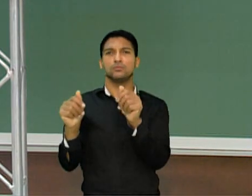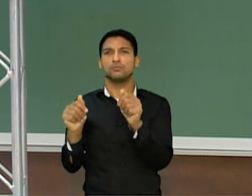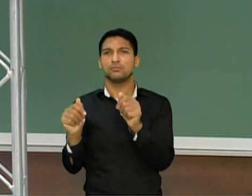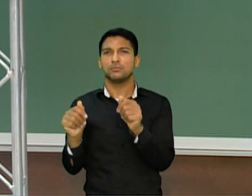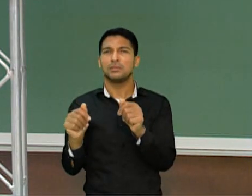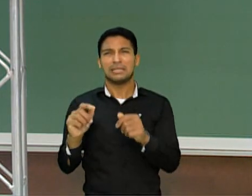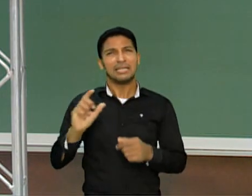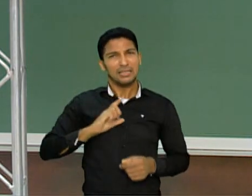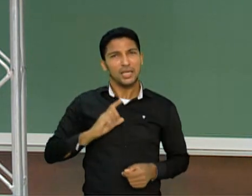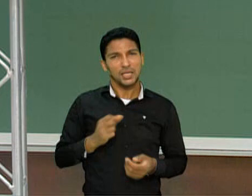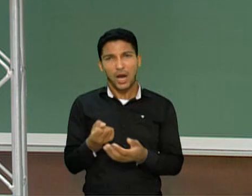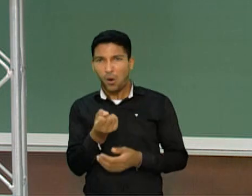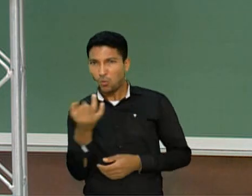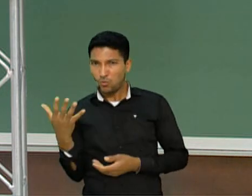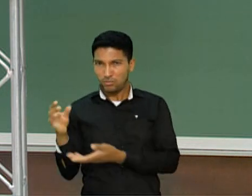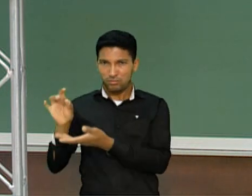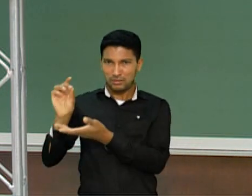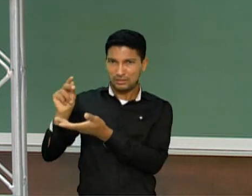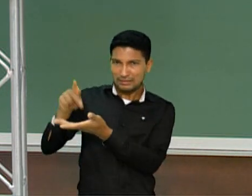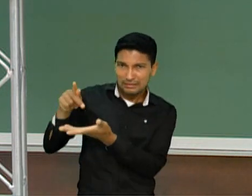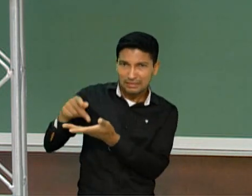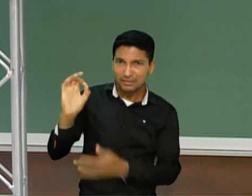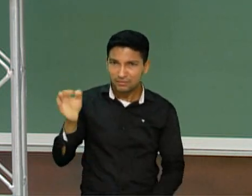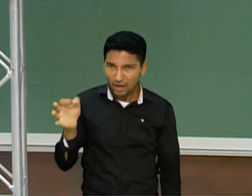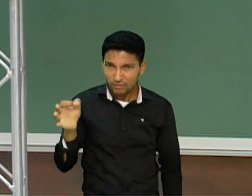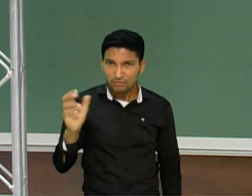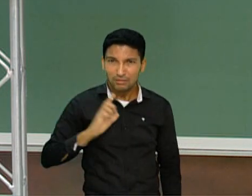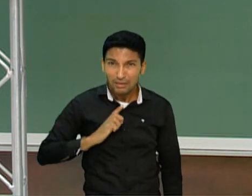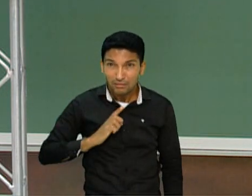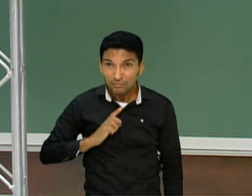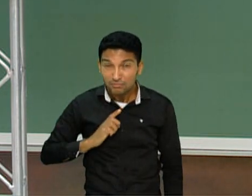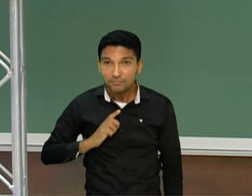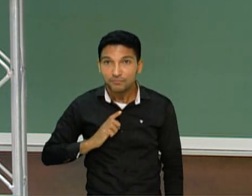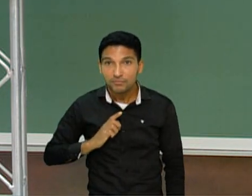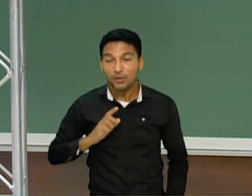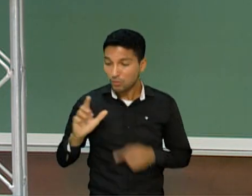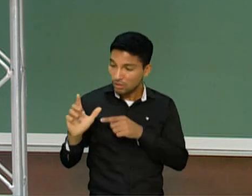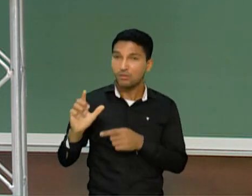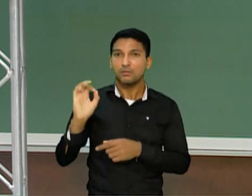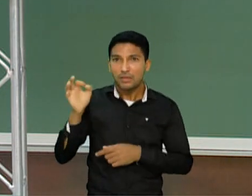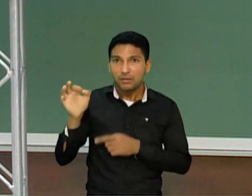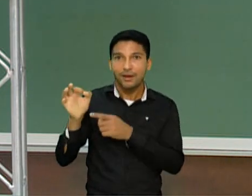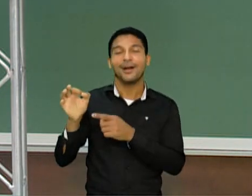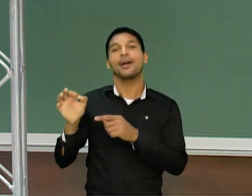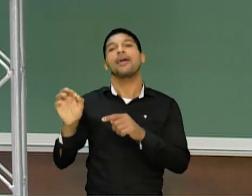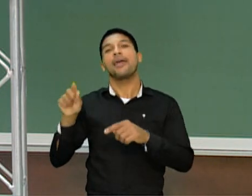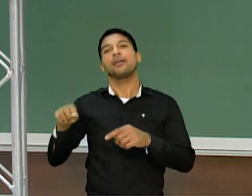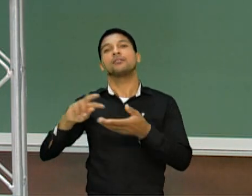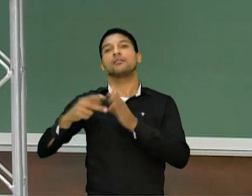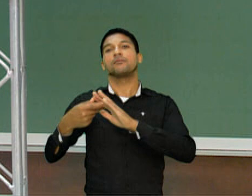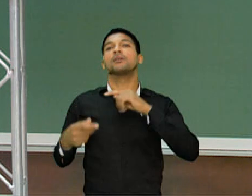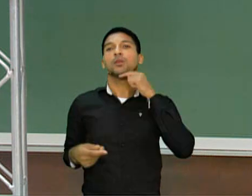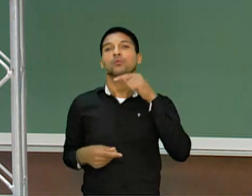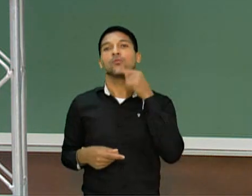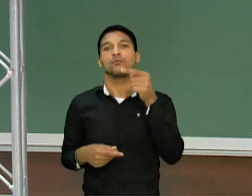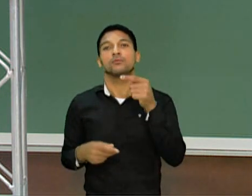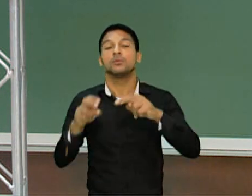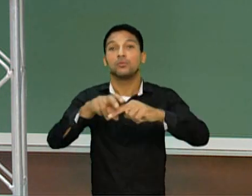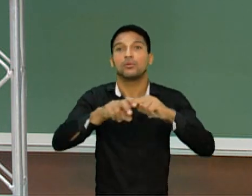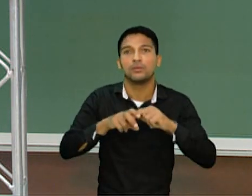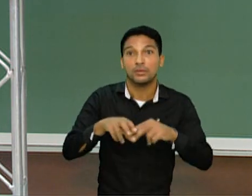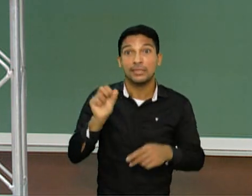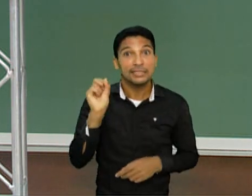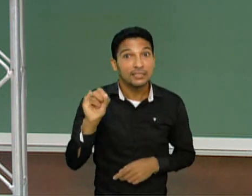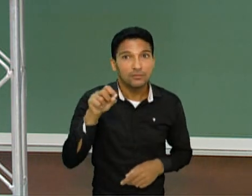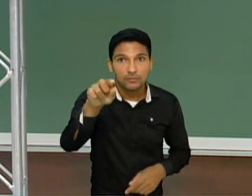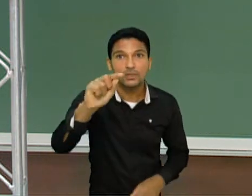sobra? A própria dúvida. Então, quando eu duvido de algo, eu estou pensando.